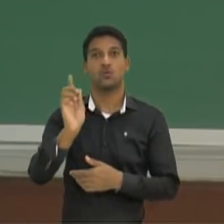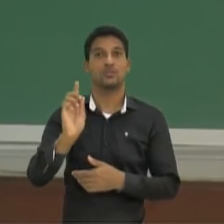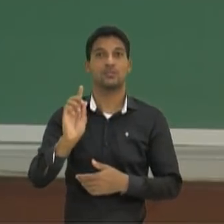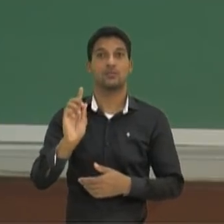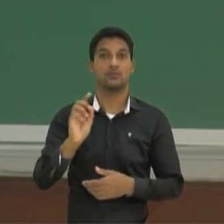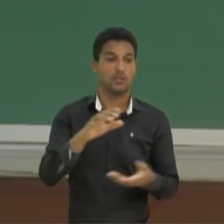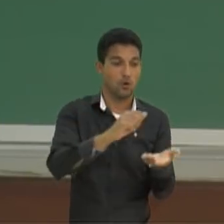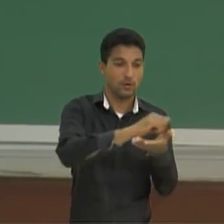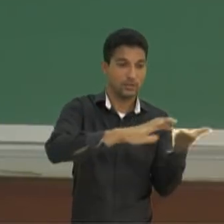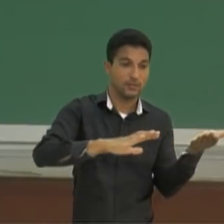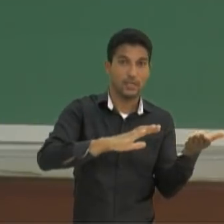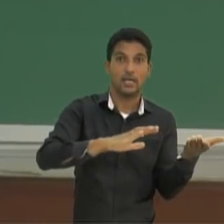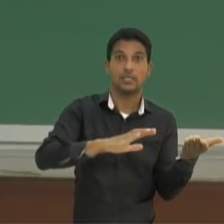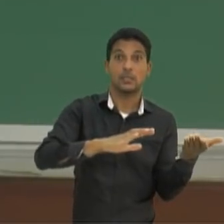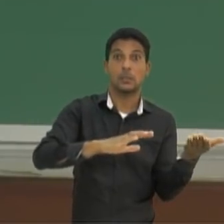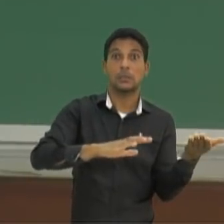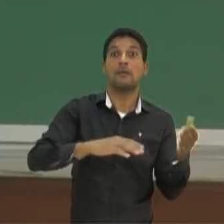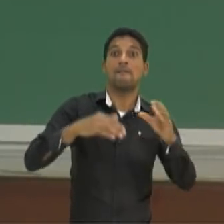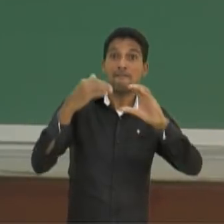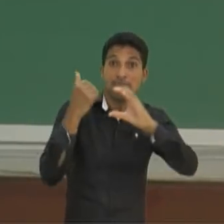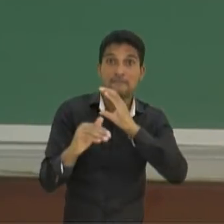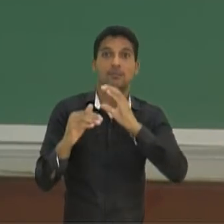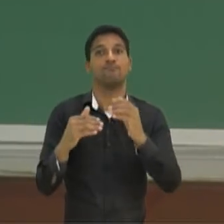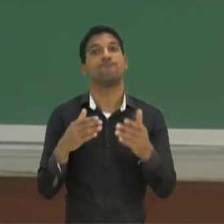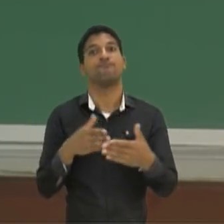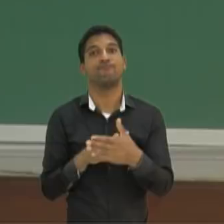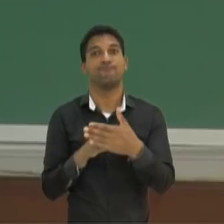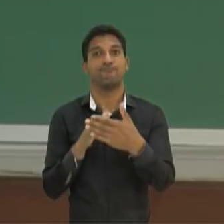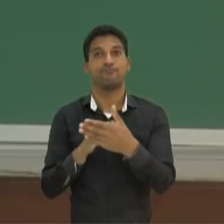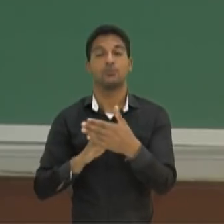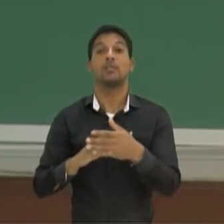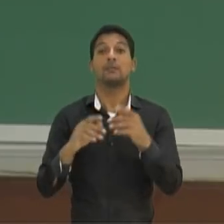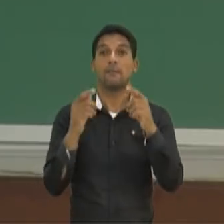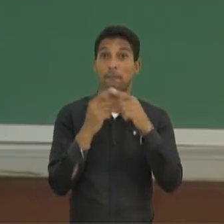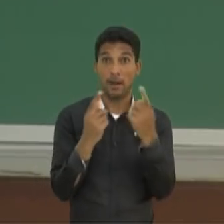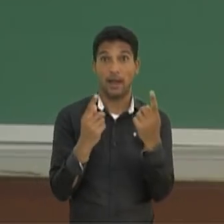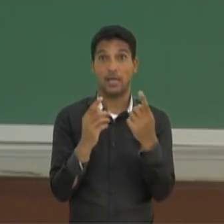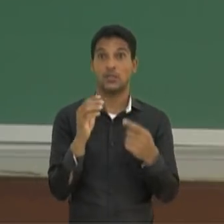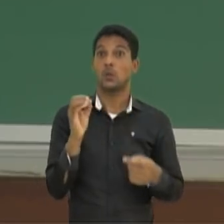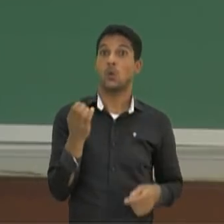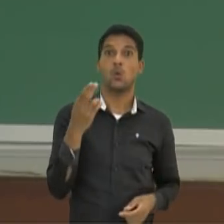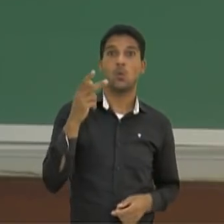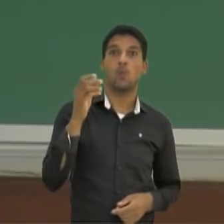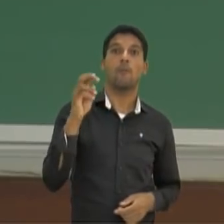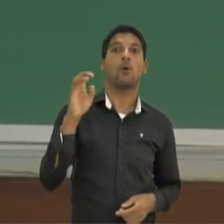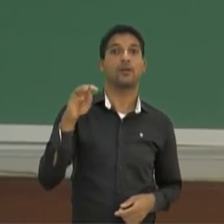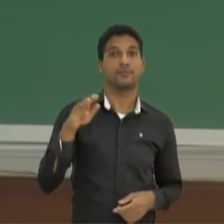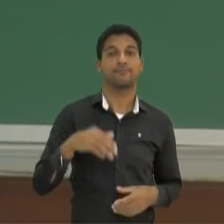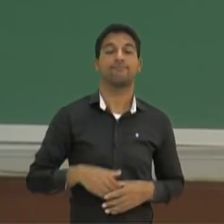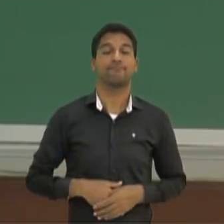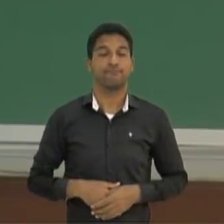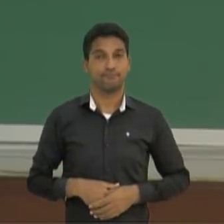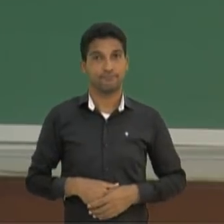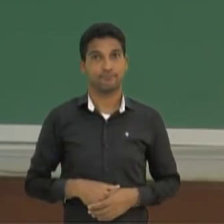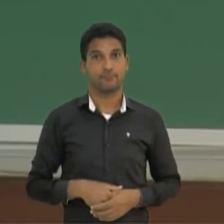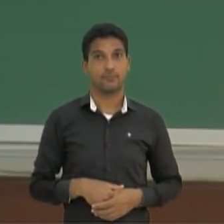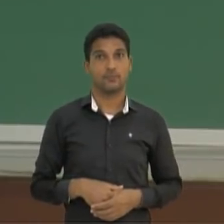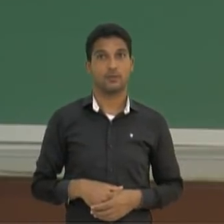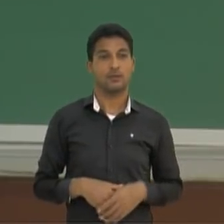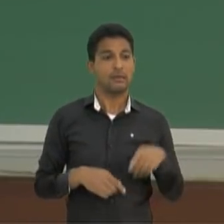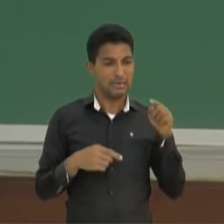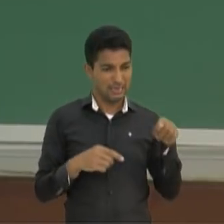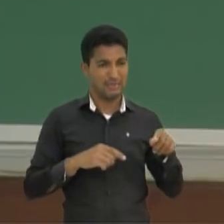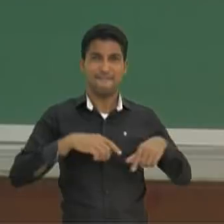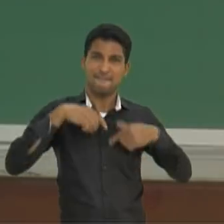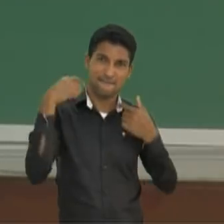conjunções adversativas para expressar essa ideia. Eu posso dizer, ele se dedicou muito, mas não conseguiu enviar o formulário de